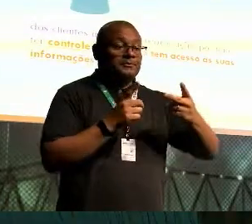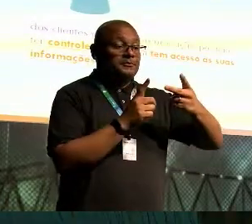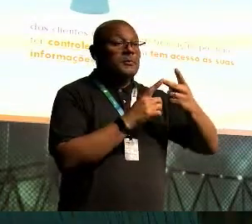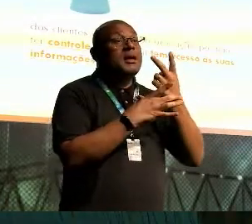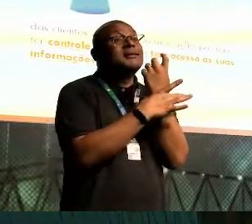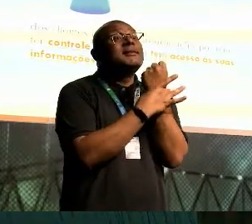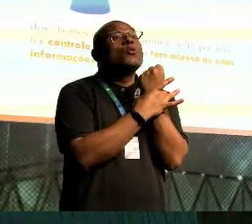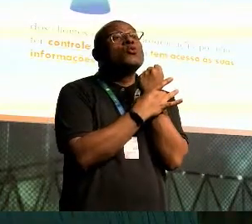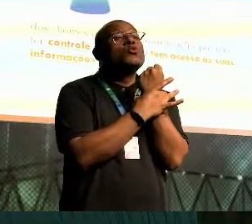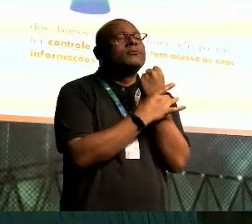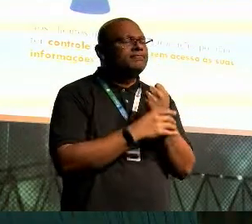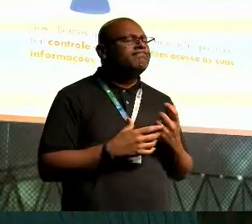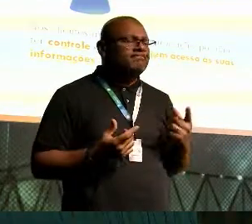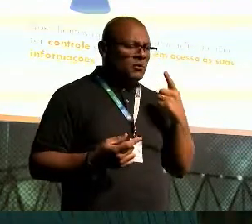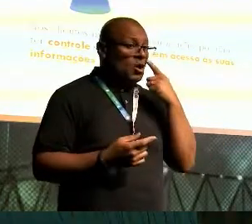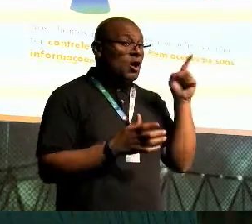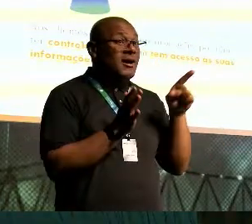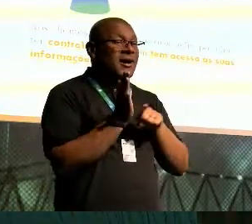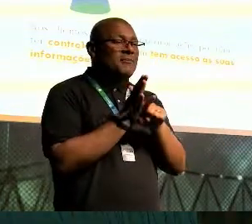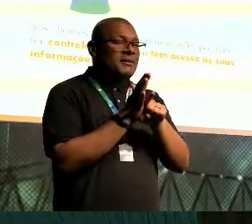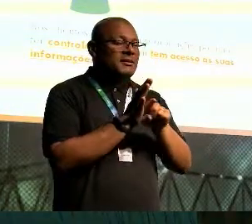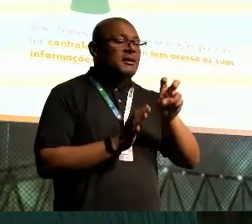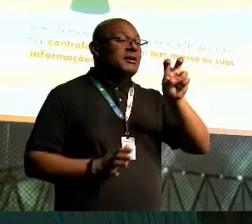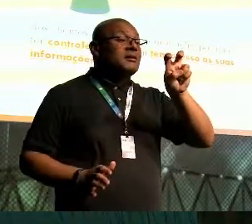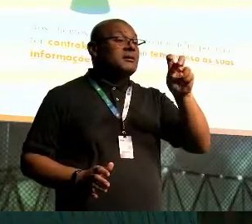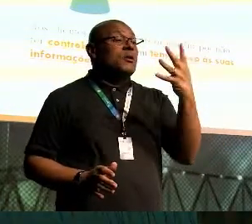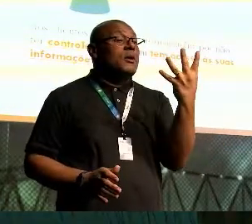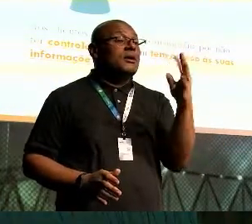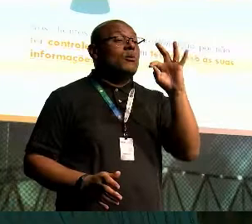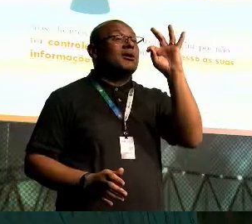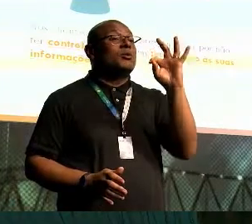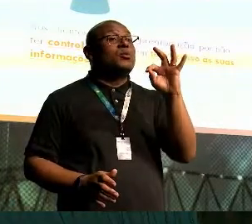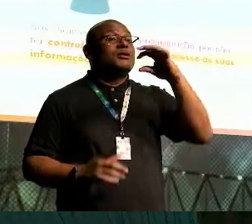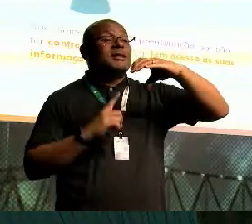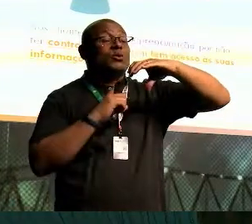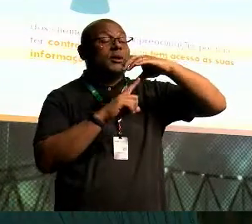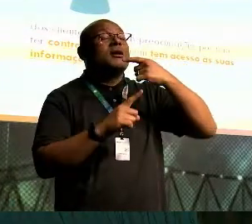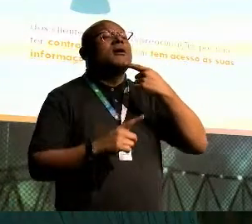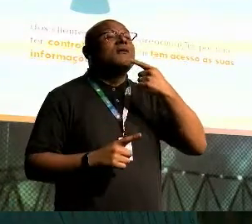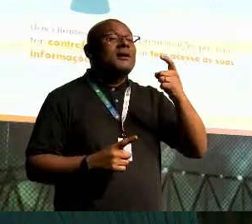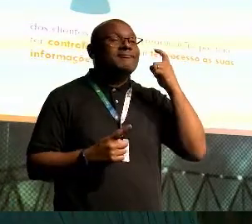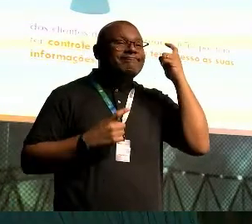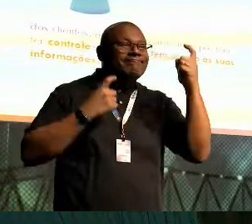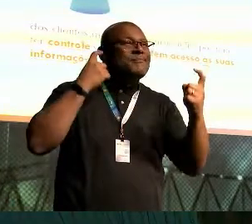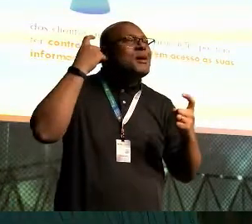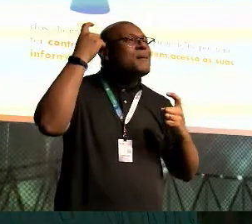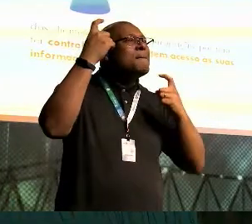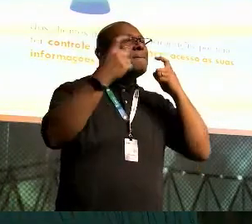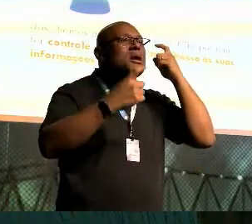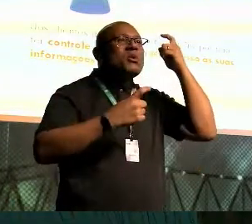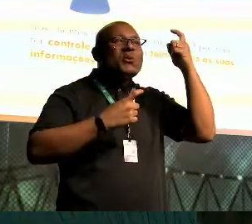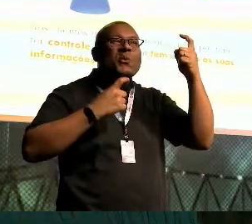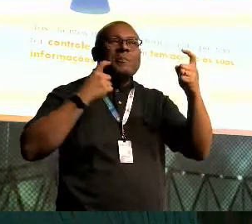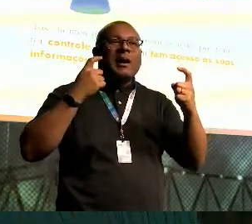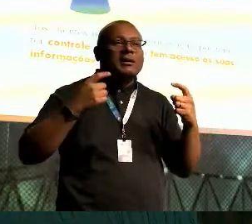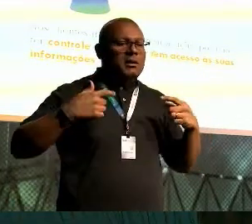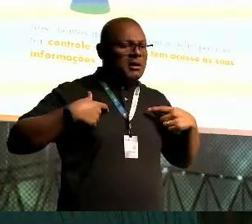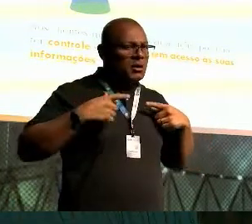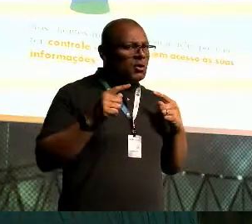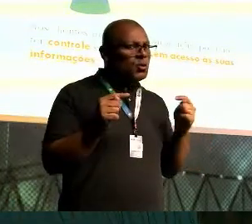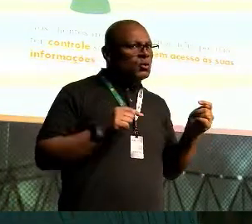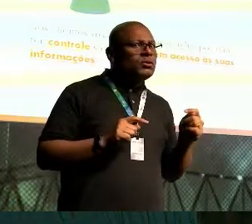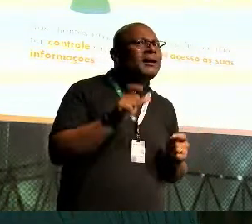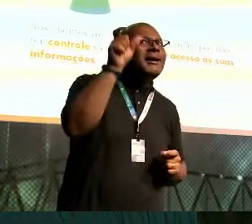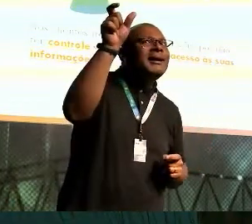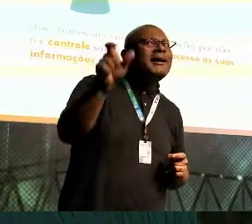seguro para isso. E aqui eu trouxe uma pesquisa que 54% dos clientes declaram preocupação por não ter controle sobre quem